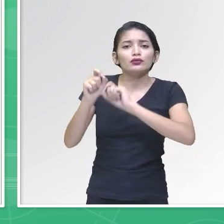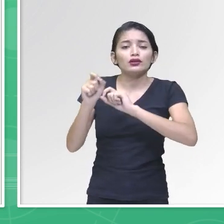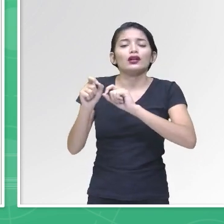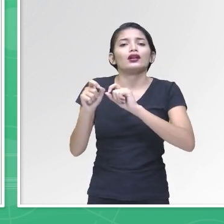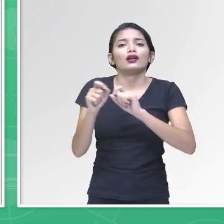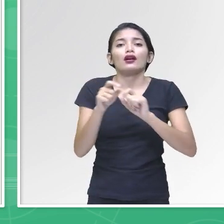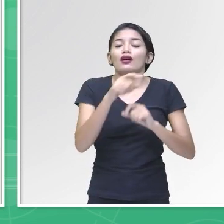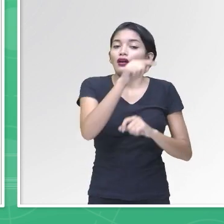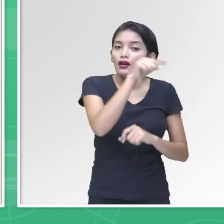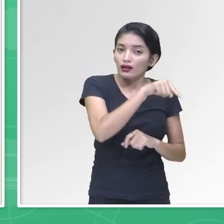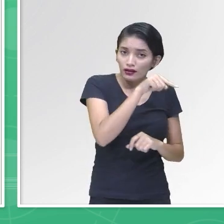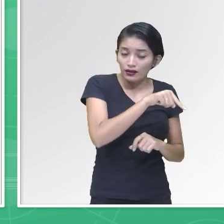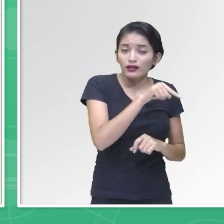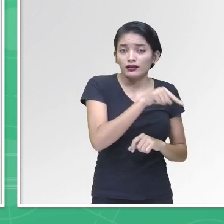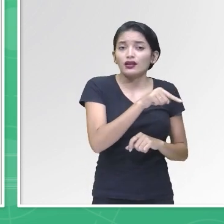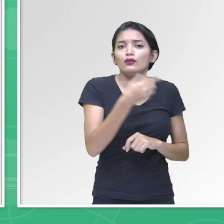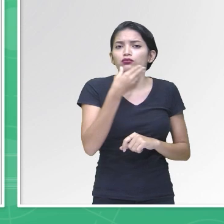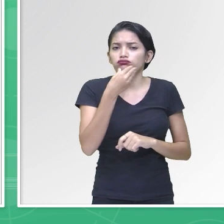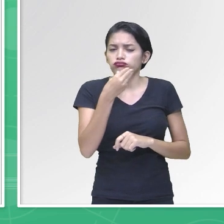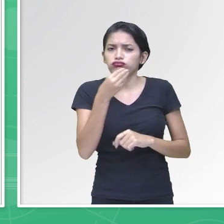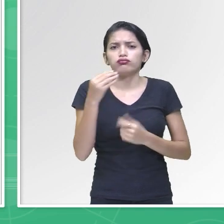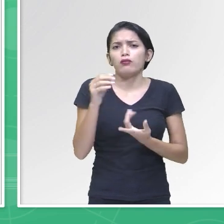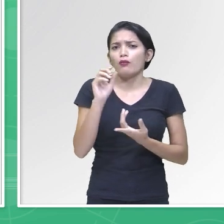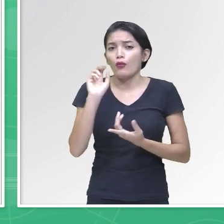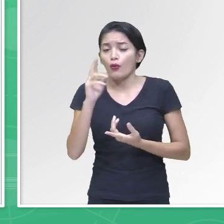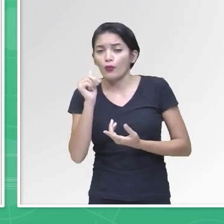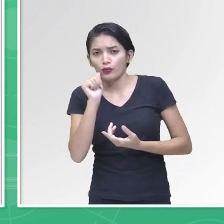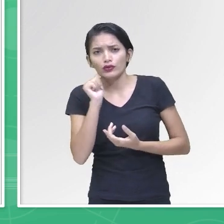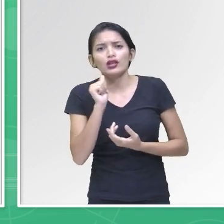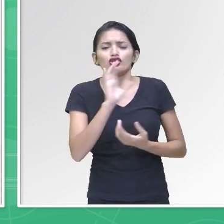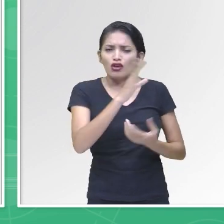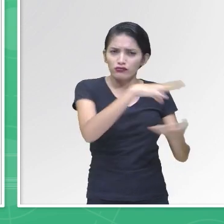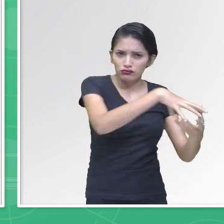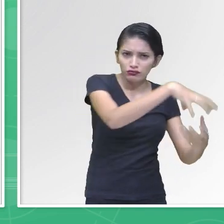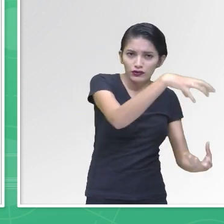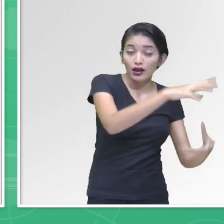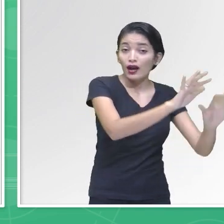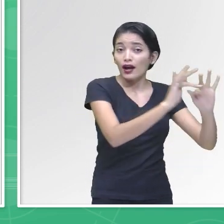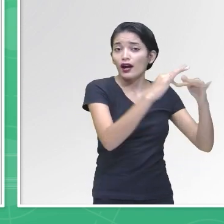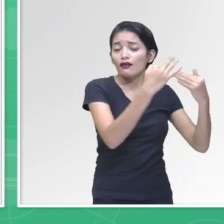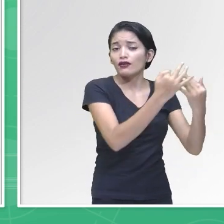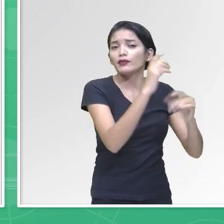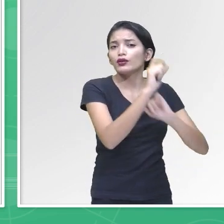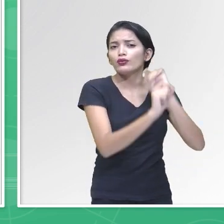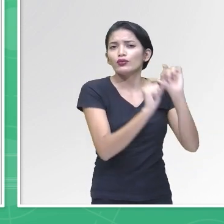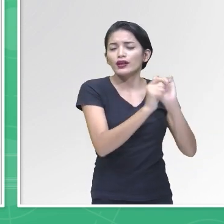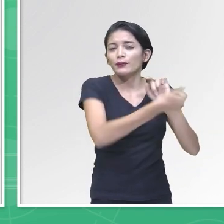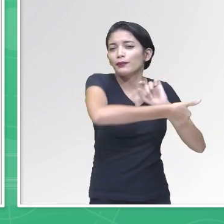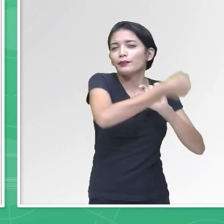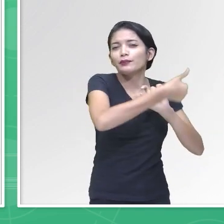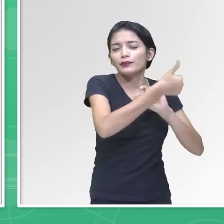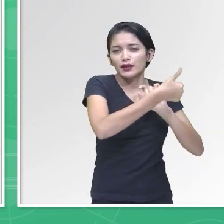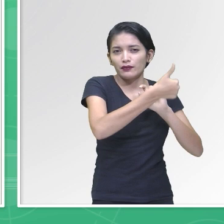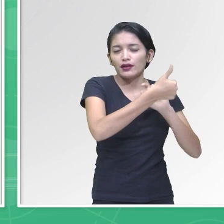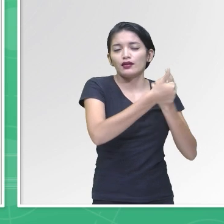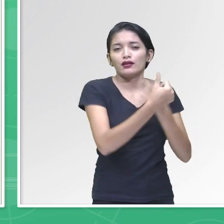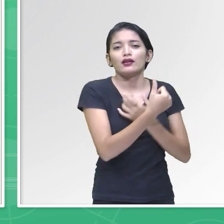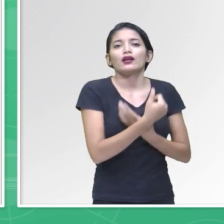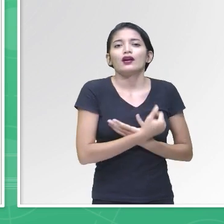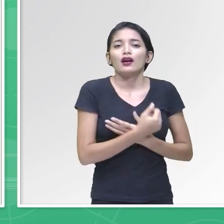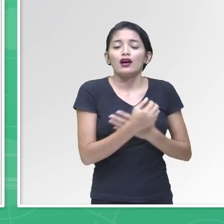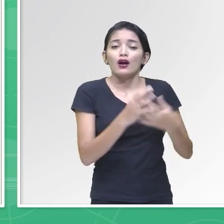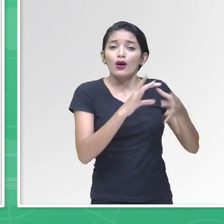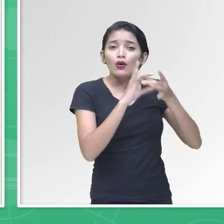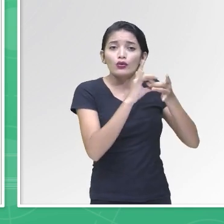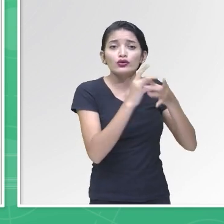então aquele indivíduo se tornou adulto. A família é formada primeiramente pela união